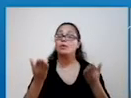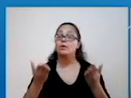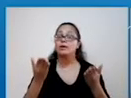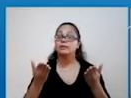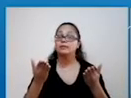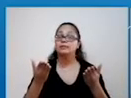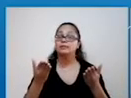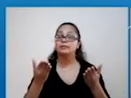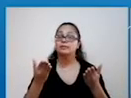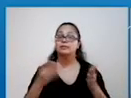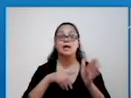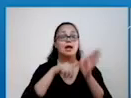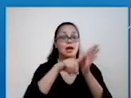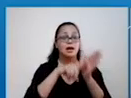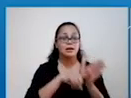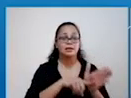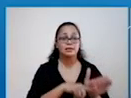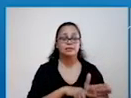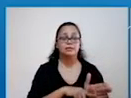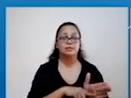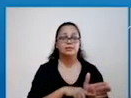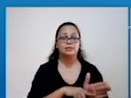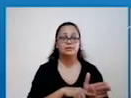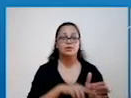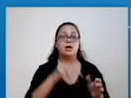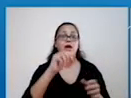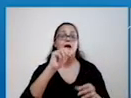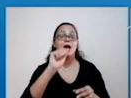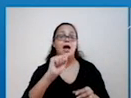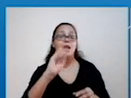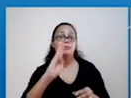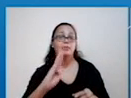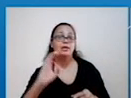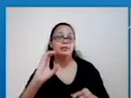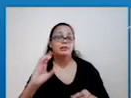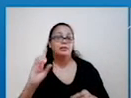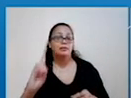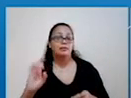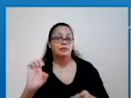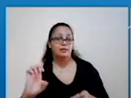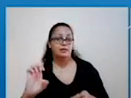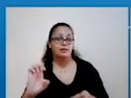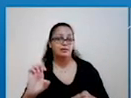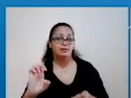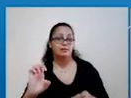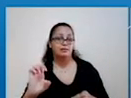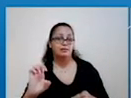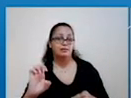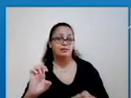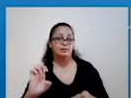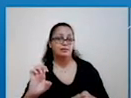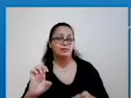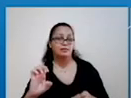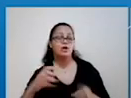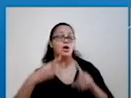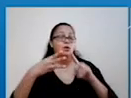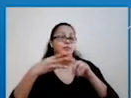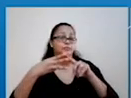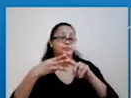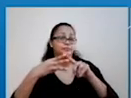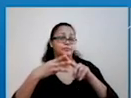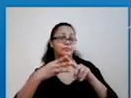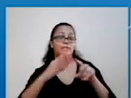Então, analisando aqui os átomos A, B, C, D e E, são isótopos os átomos